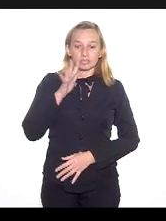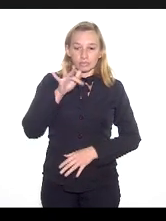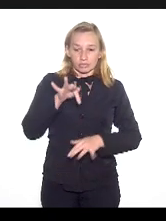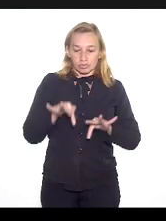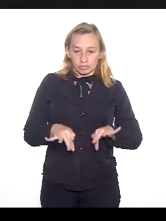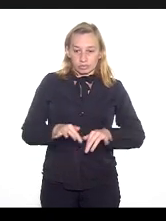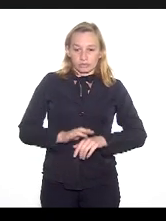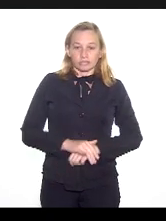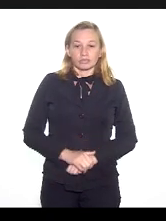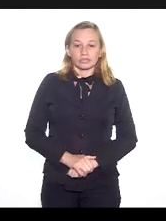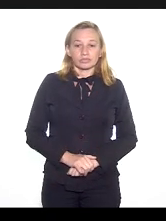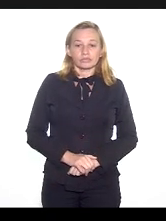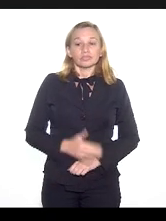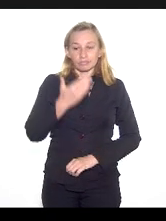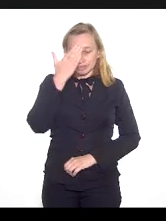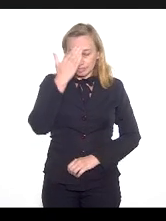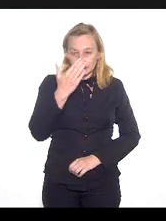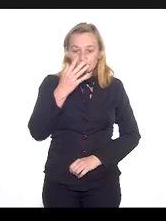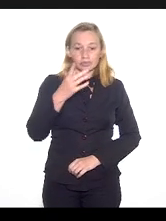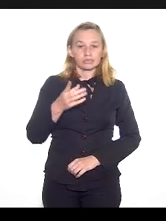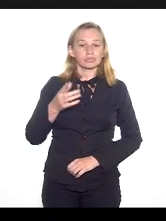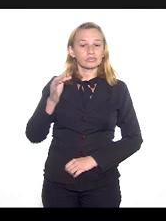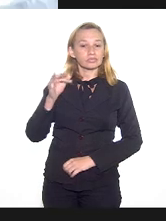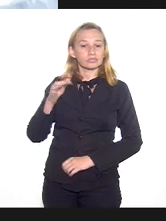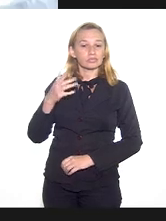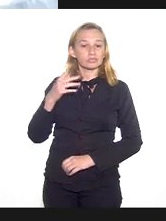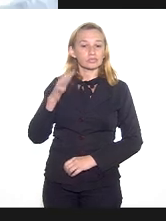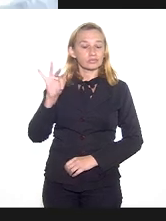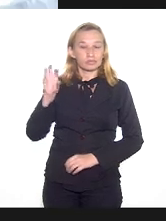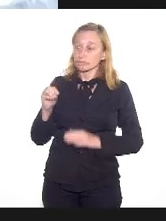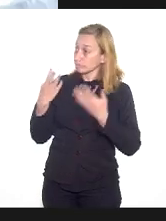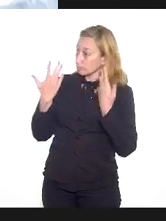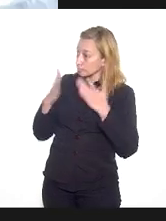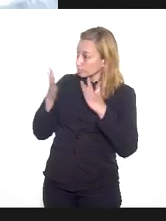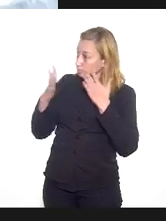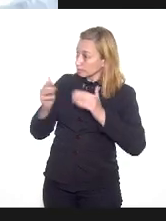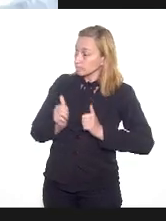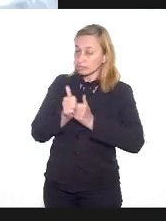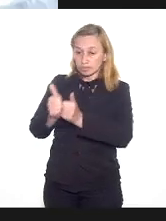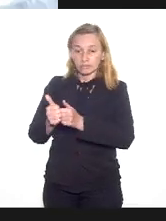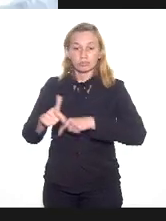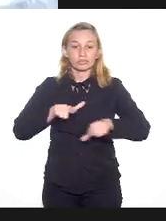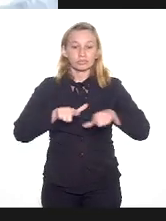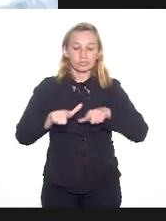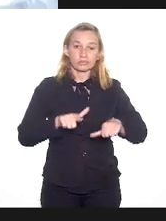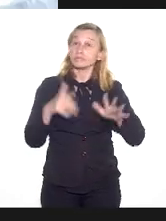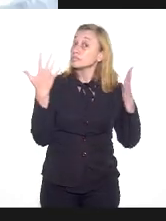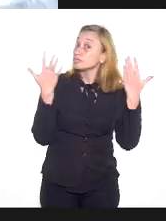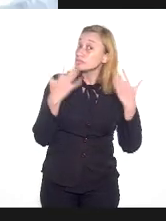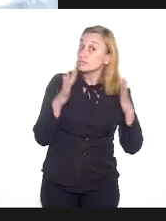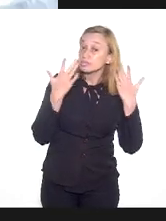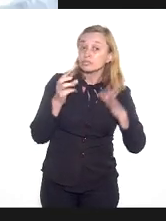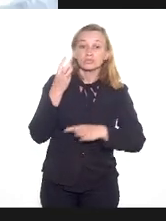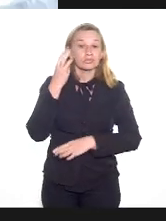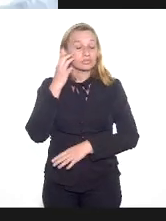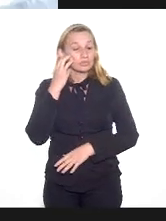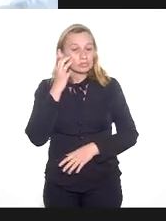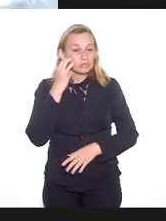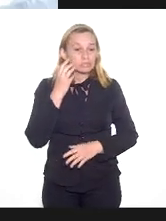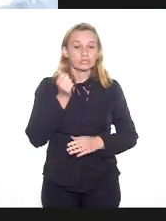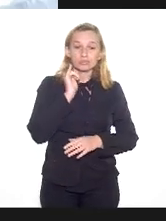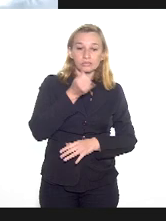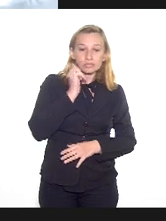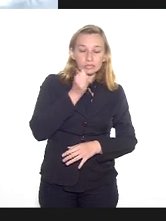finais. Obrigado, Flávio. Parabenizá-lo novamente aí pela condução dos trabalhos. Parabenizar o Valdec,